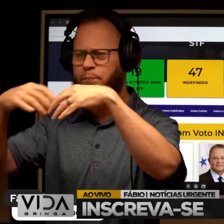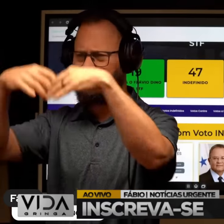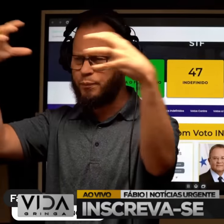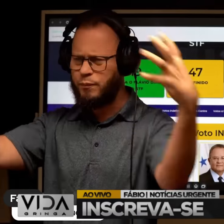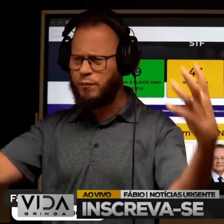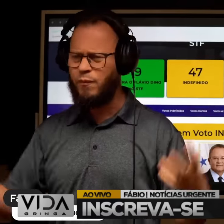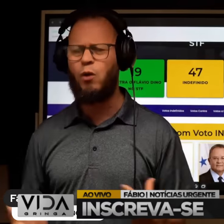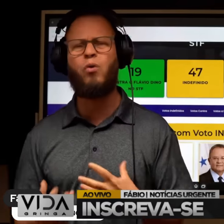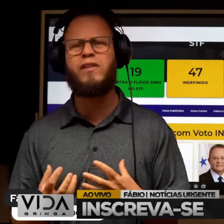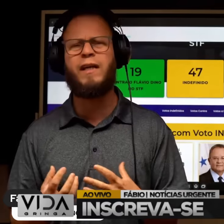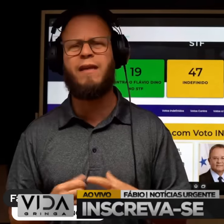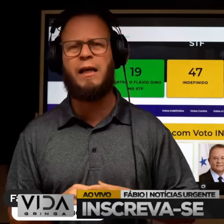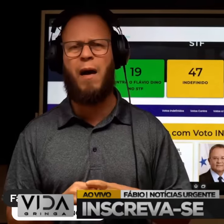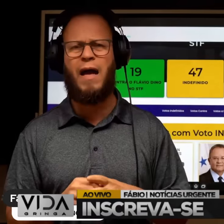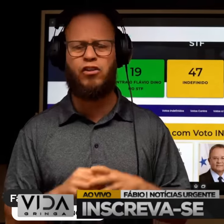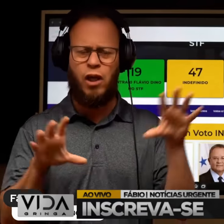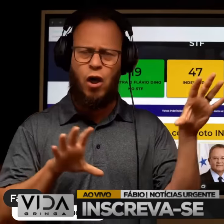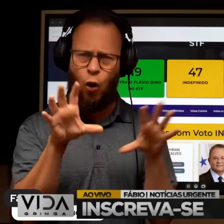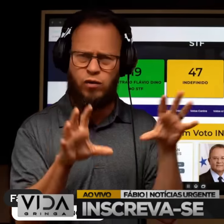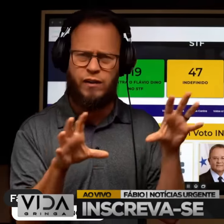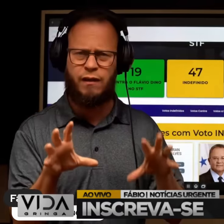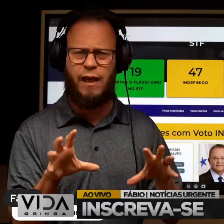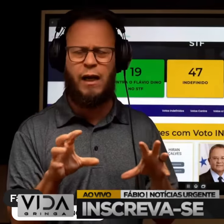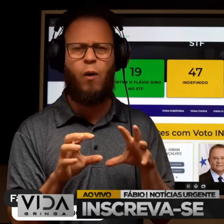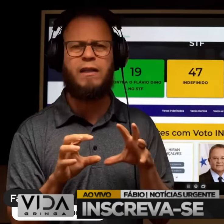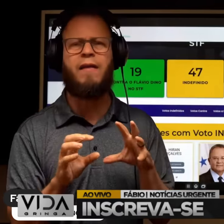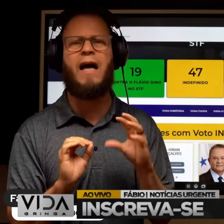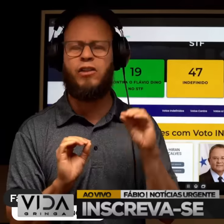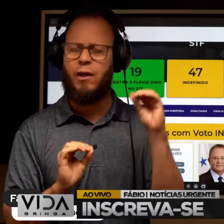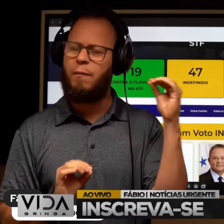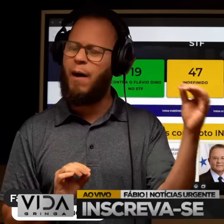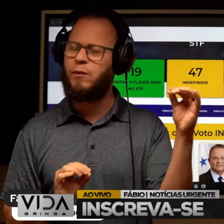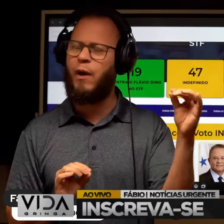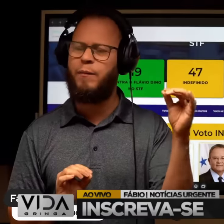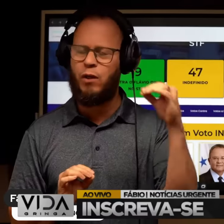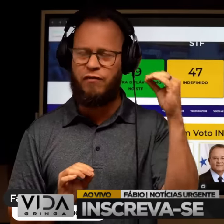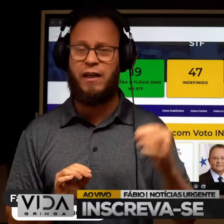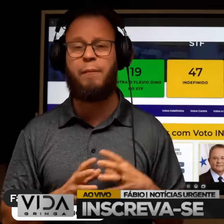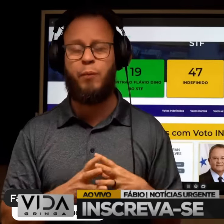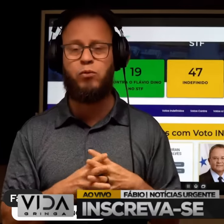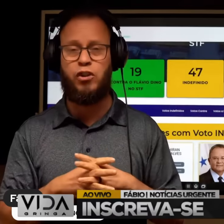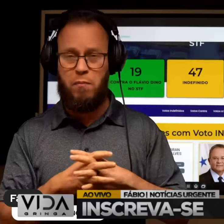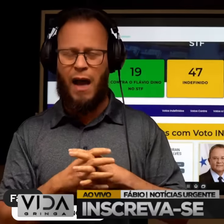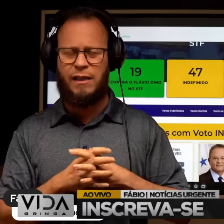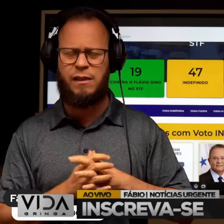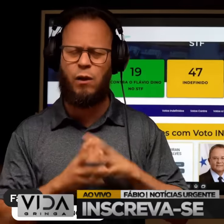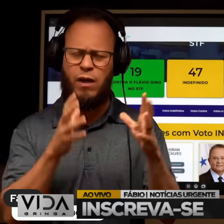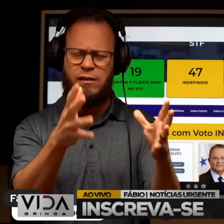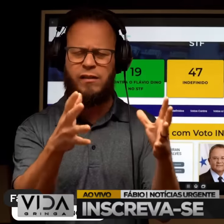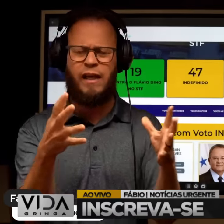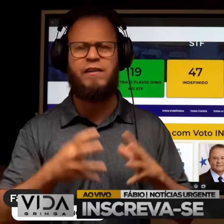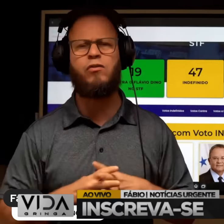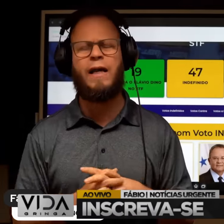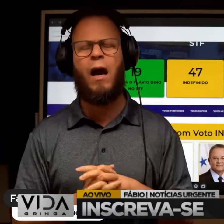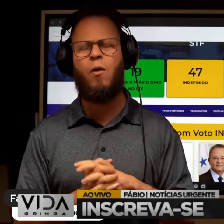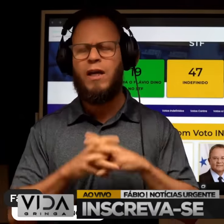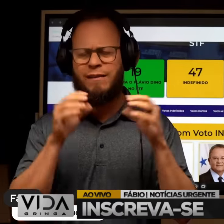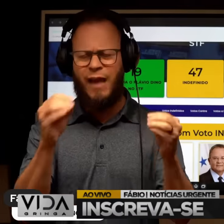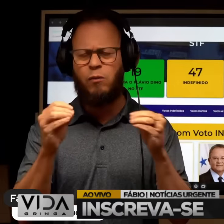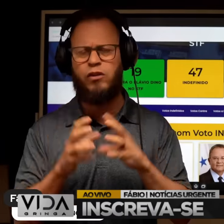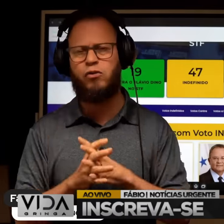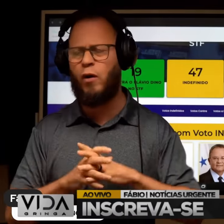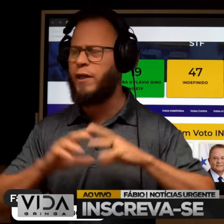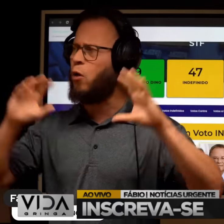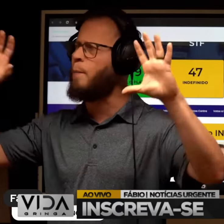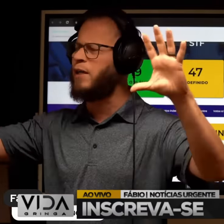conseguir consertar a imagem, consertar a qualidade, mas, meu amigo, vai ficar bom demais. Então, inscreva-se no canal,